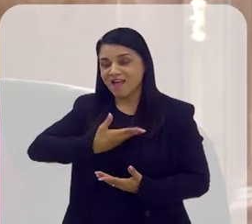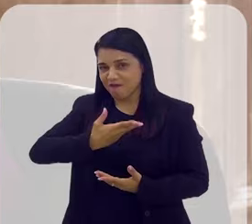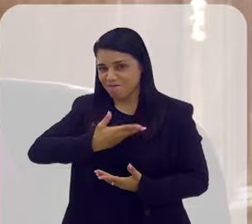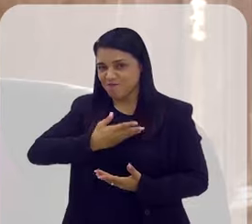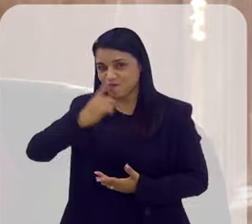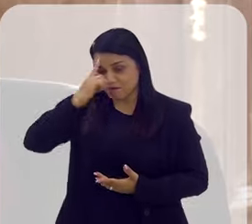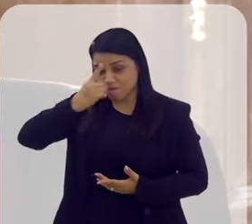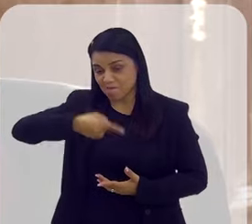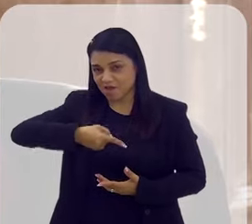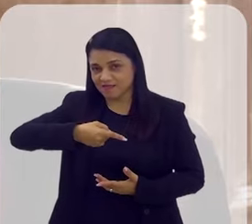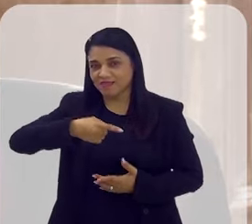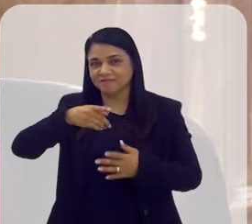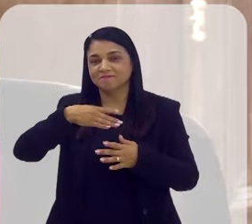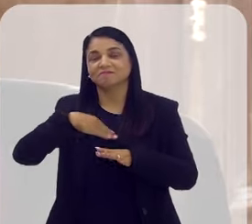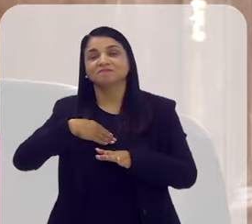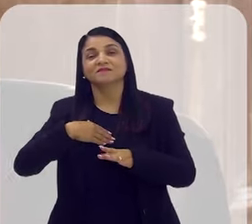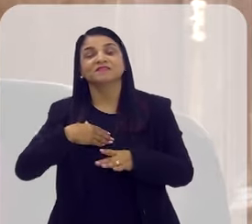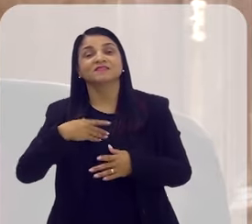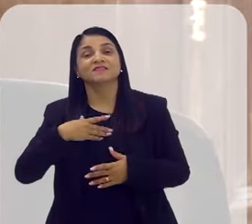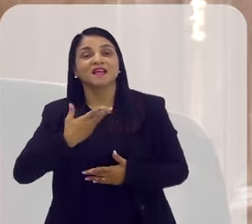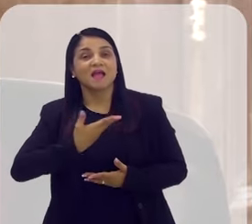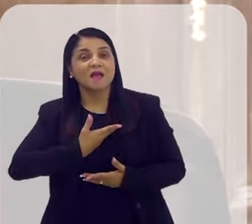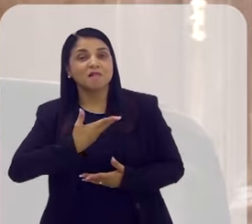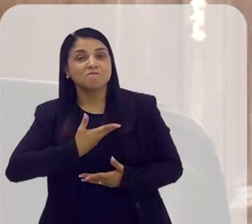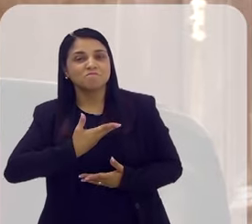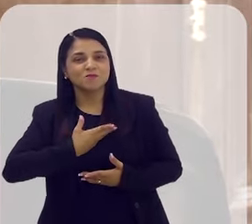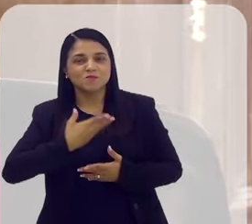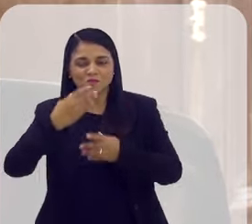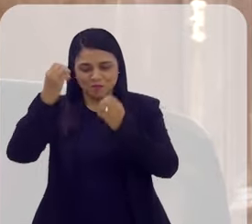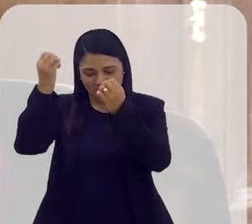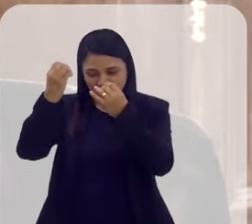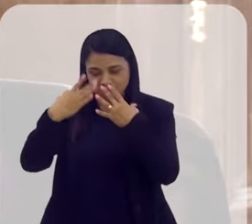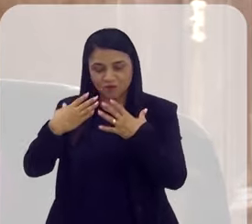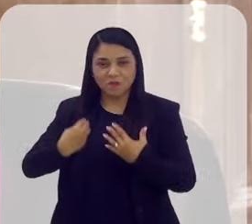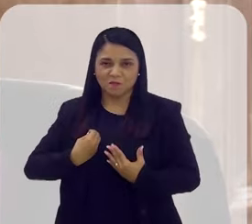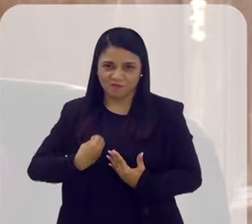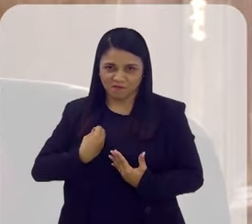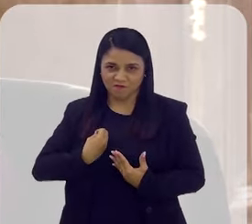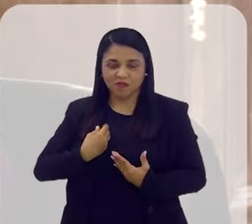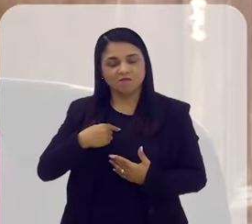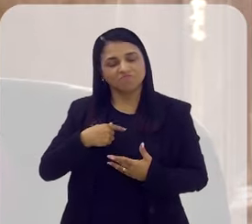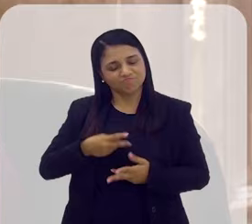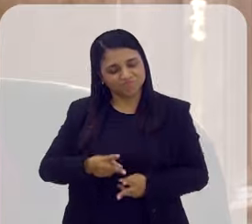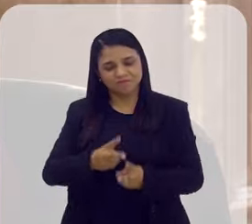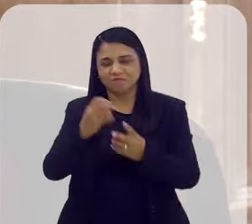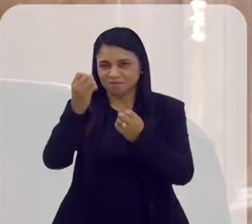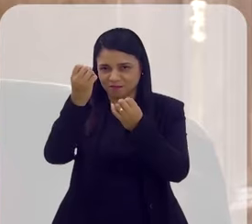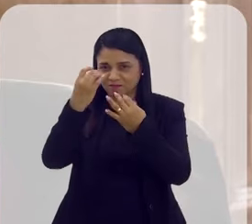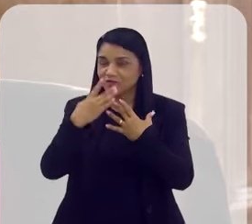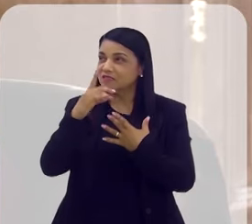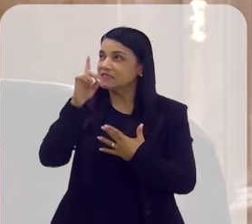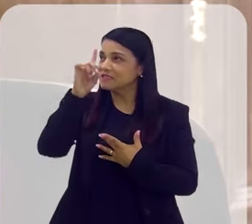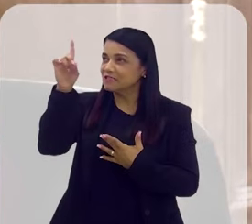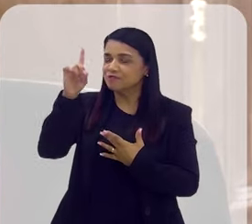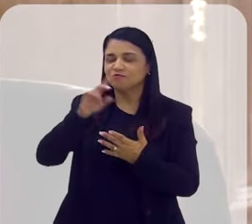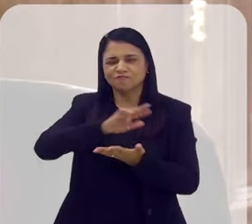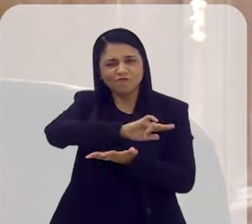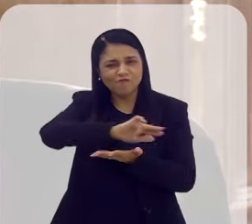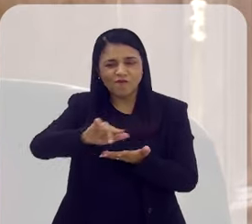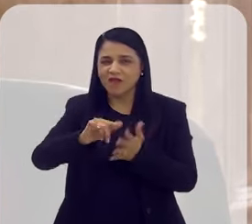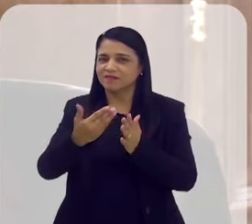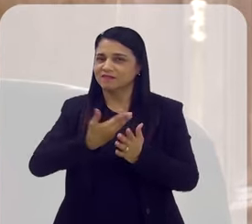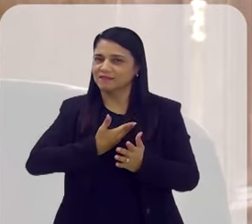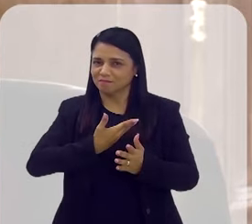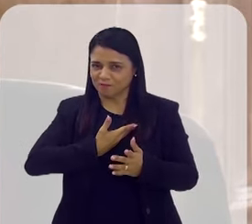gente, ele envia amigos. Ele Os usa. Céus, ele nos apresenta amigo para nos abençoar. E eu sou muito abençoada, porque Deus me